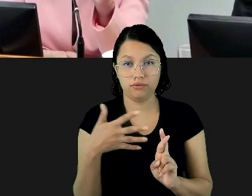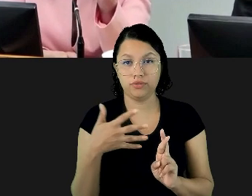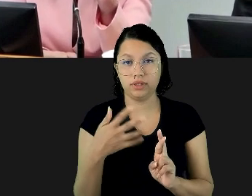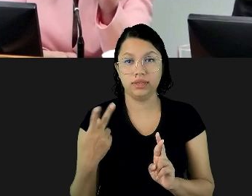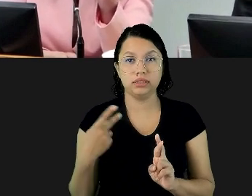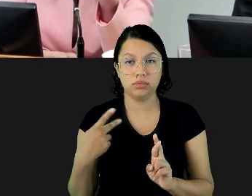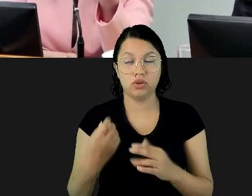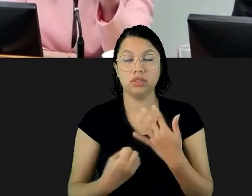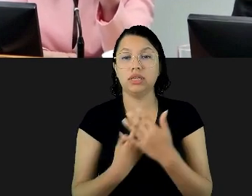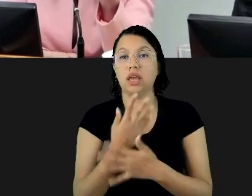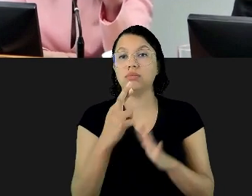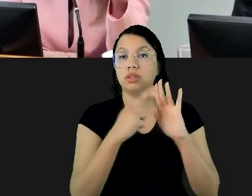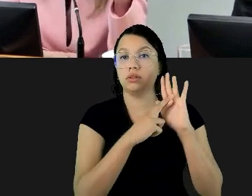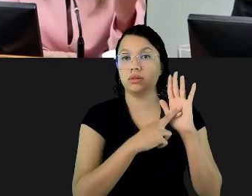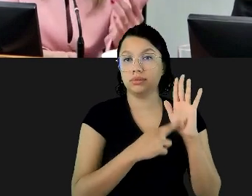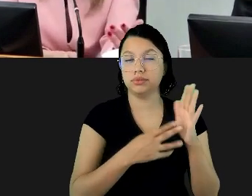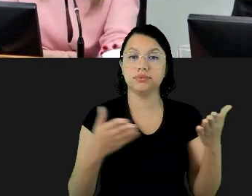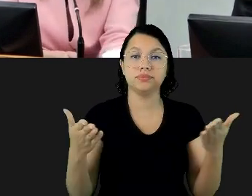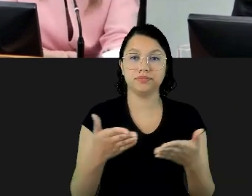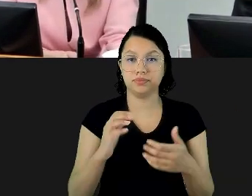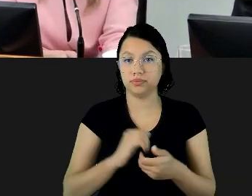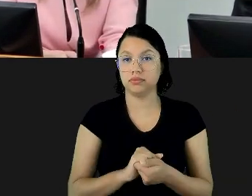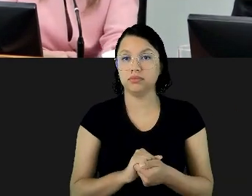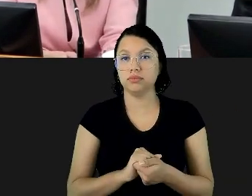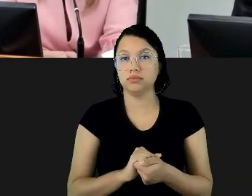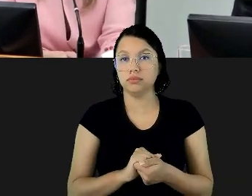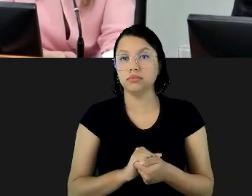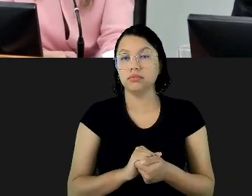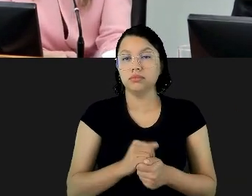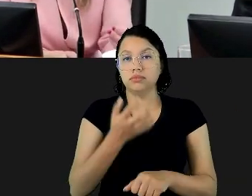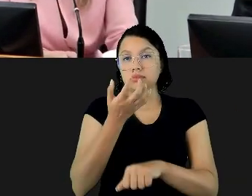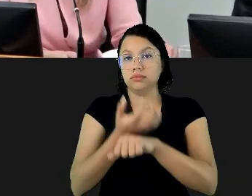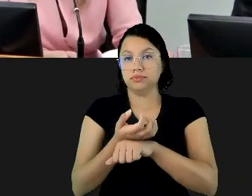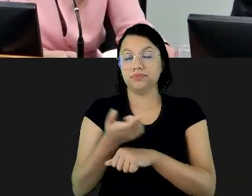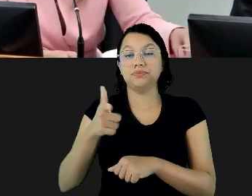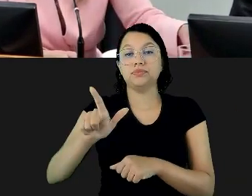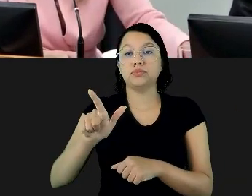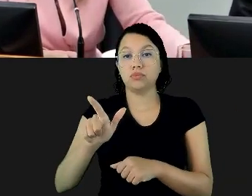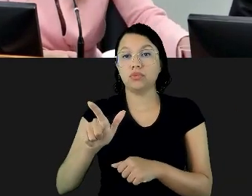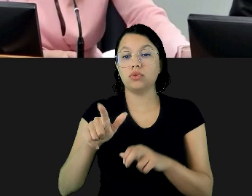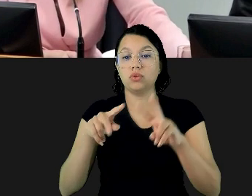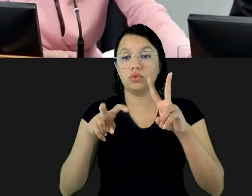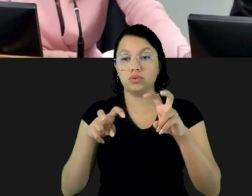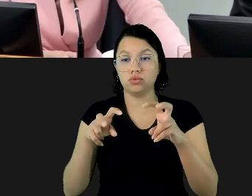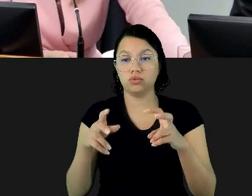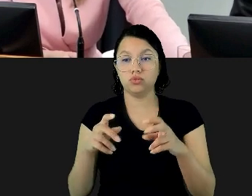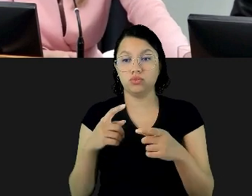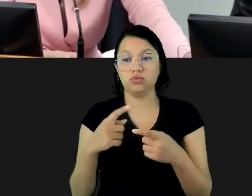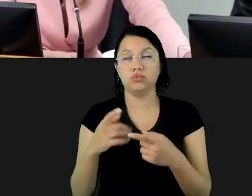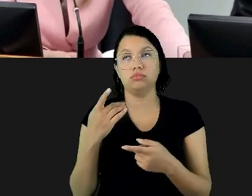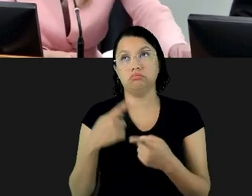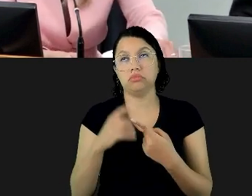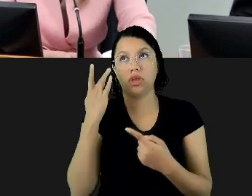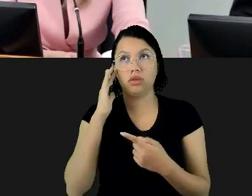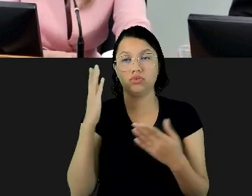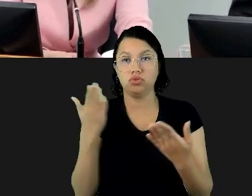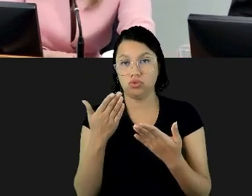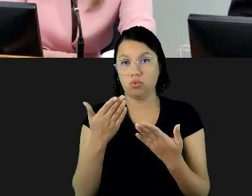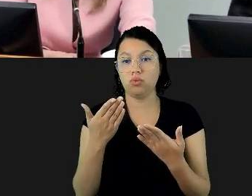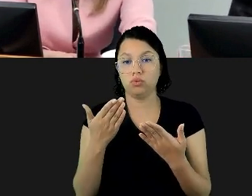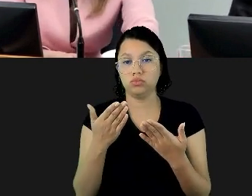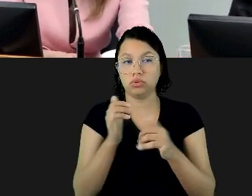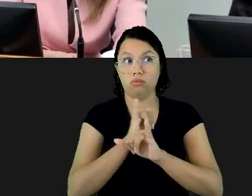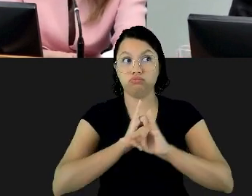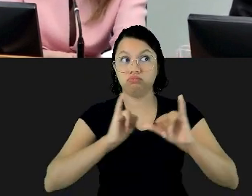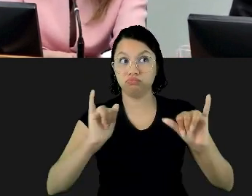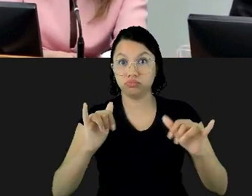essa matéria. Outro ponto, que eu acho que hoje é o grande alerta, inclusive pelo fato que nós vivenciamos com a carne nessa